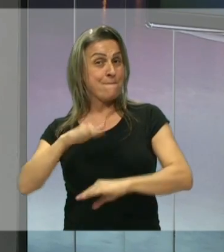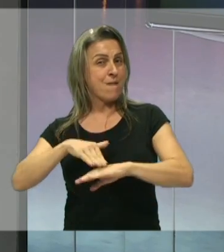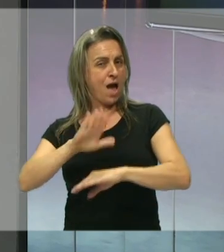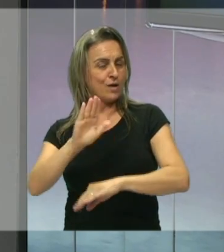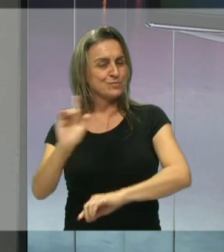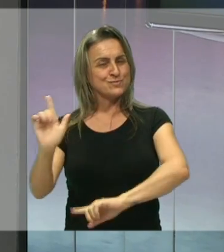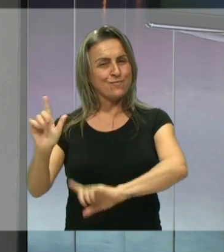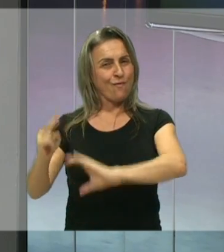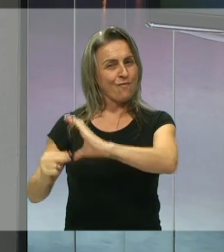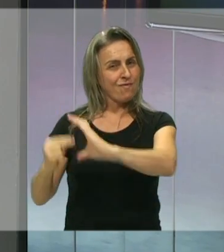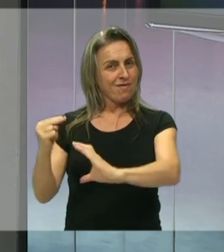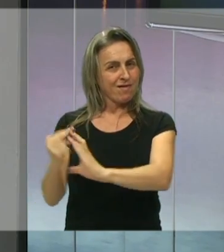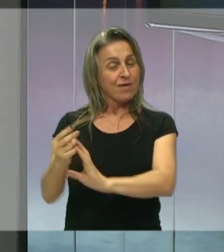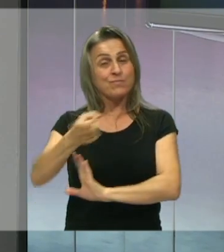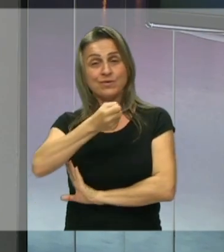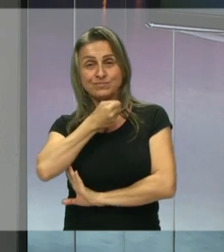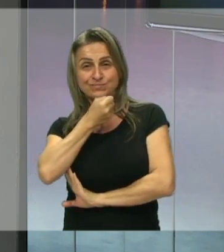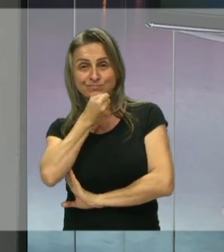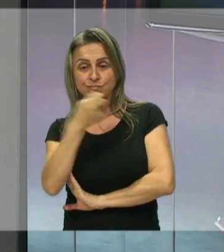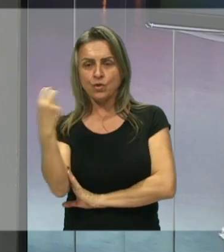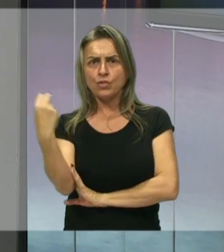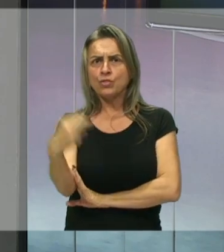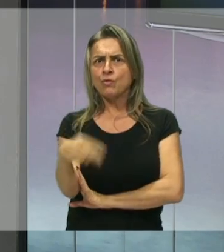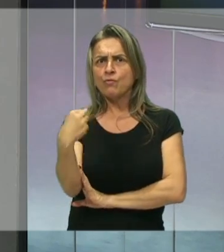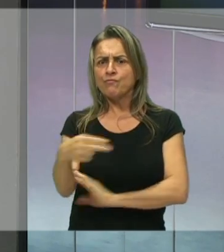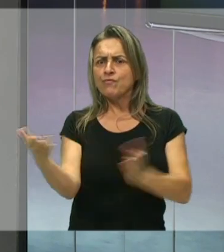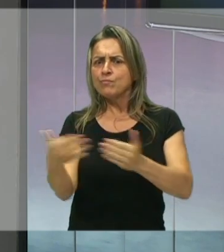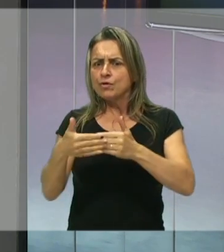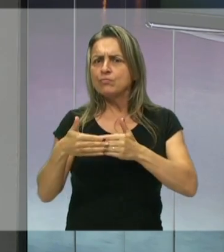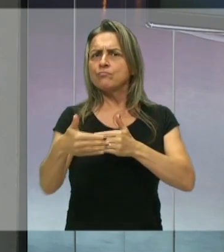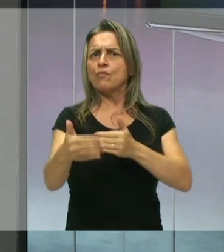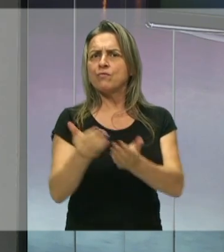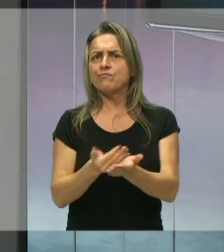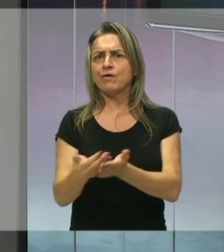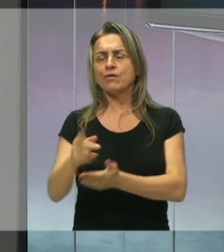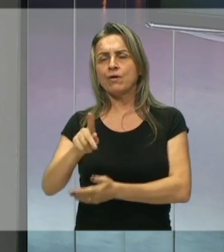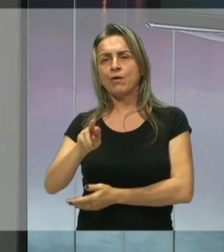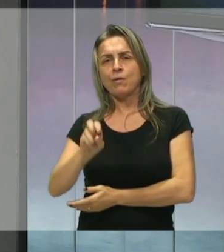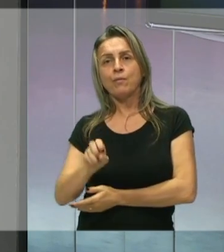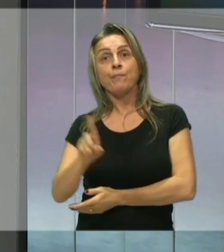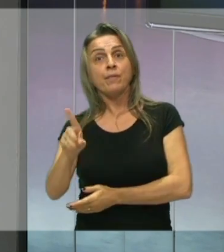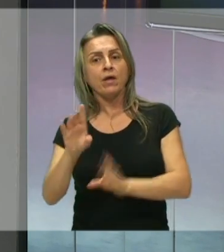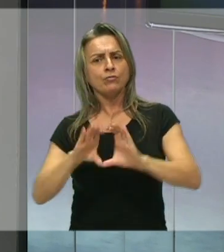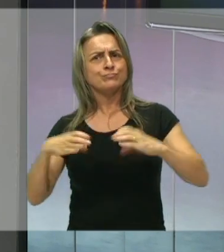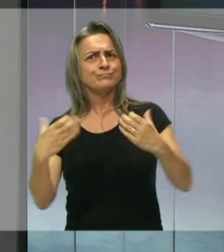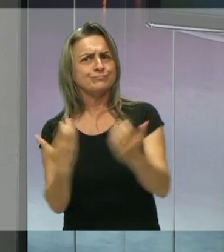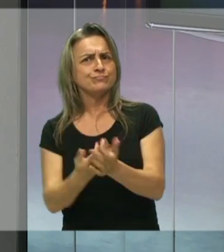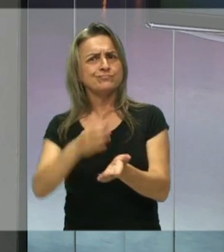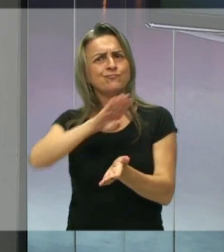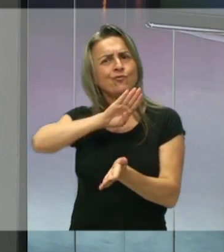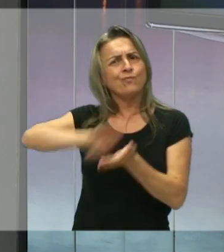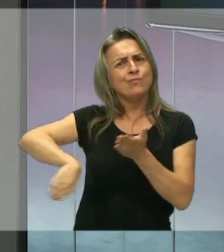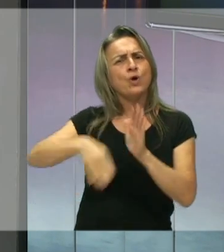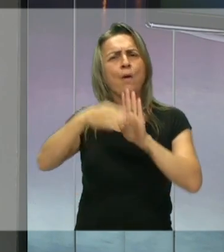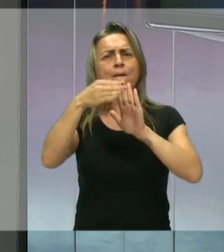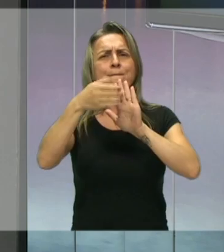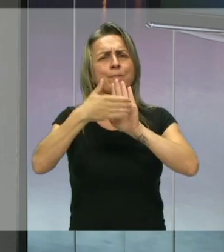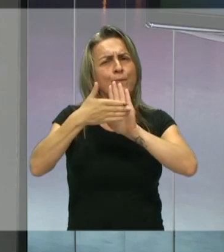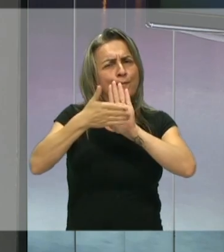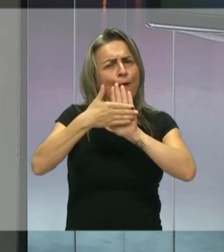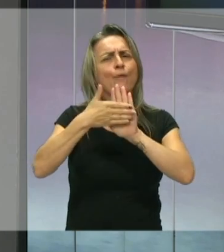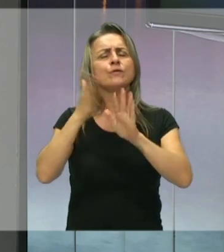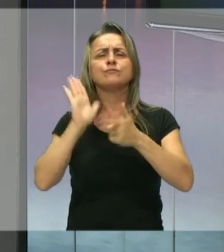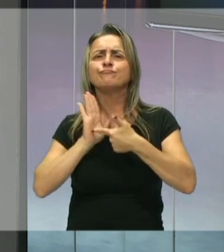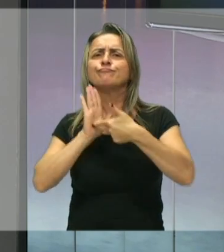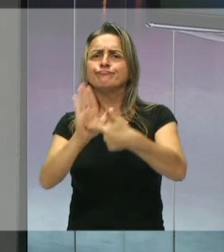Aberta. Em novembro próximo começam as pré-conferências que vão retirar as propostas que serão apresentadas durante a